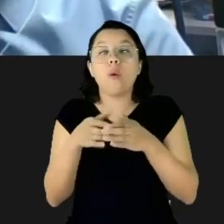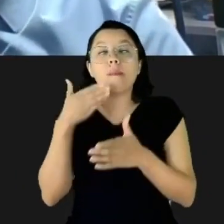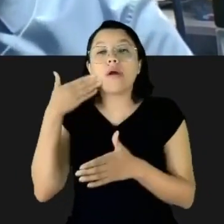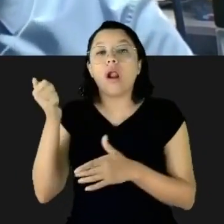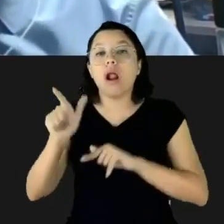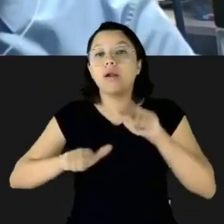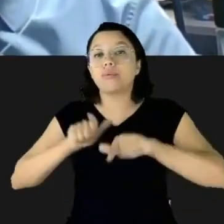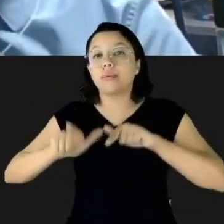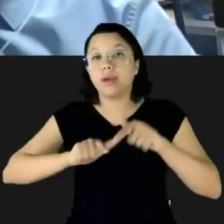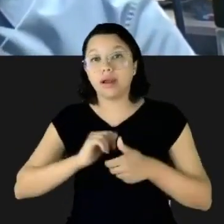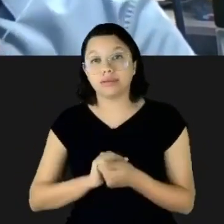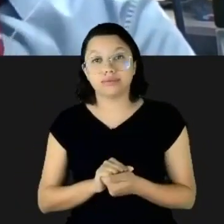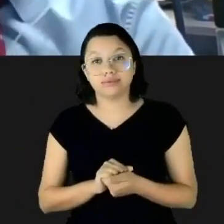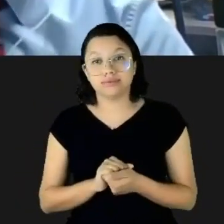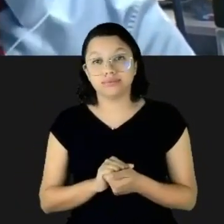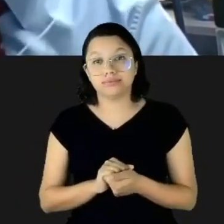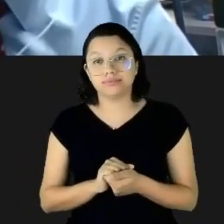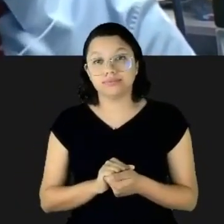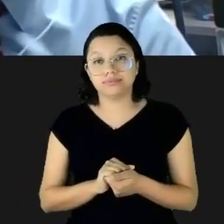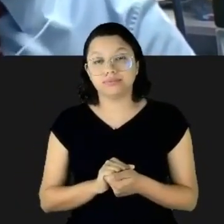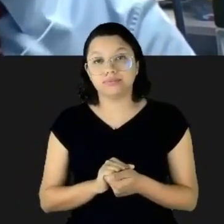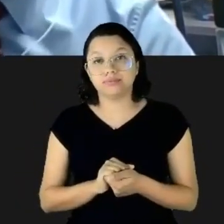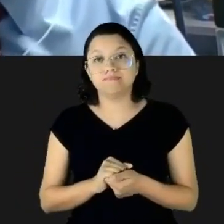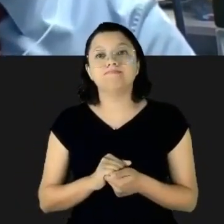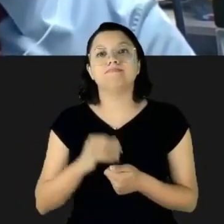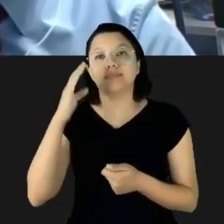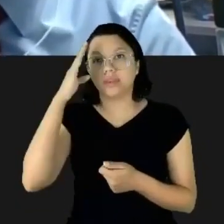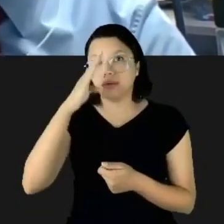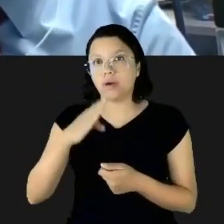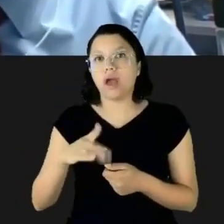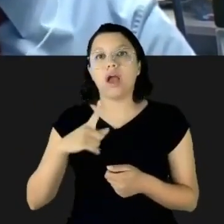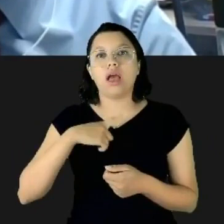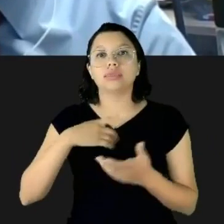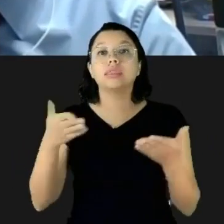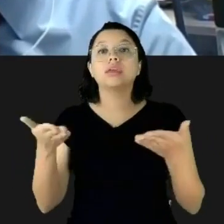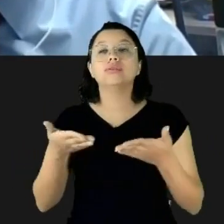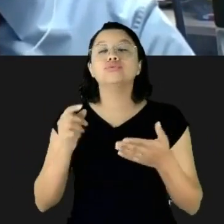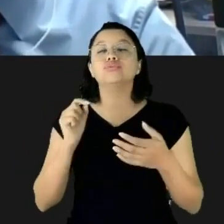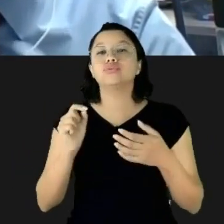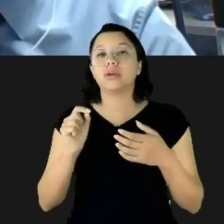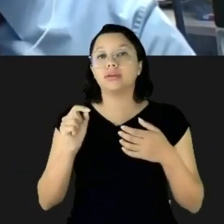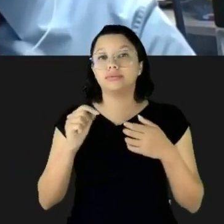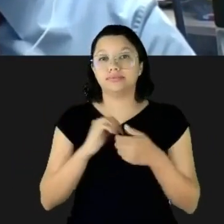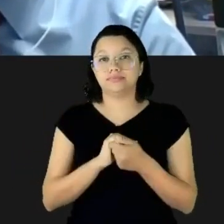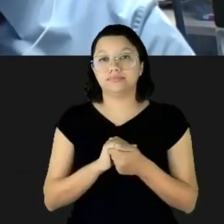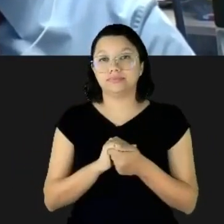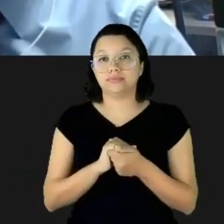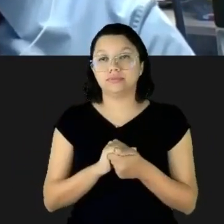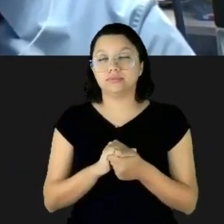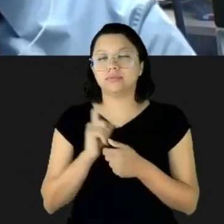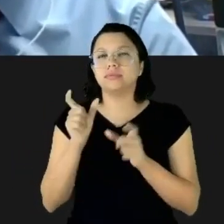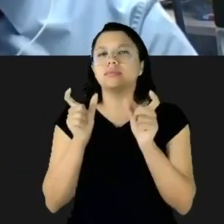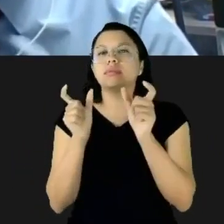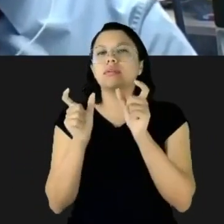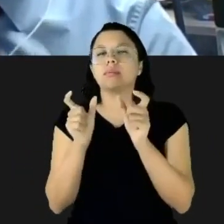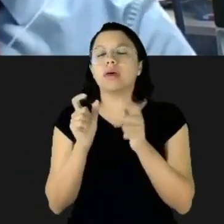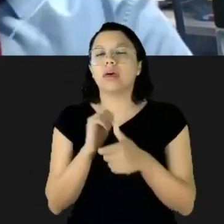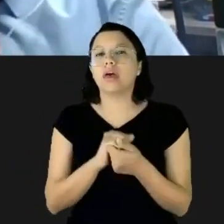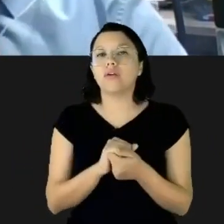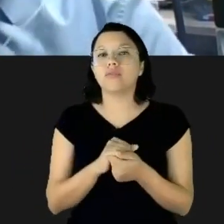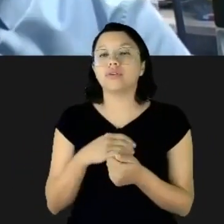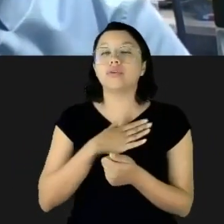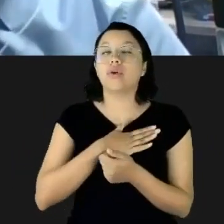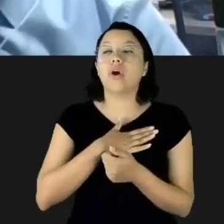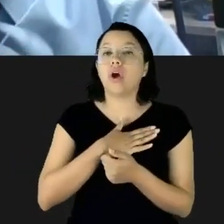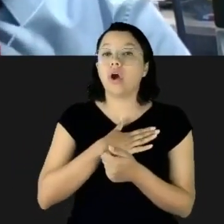eficiência e principalmente temos isso aqui, isso é uma palavra que eu